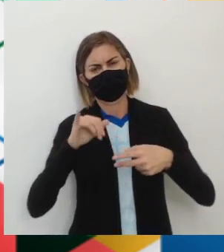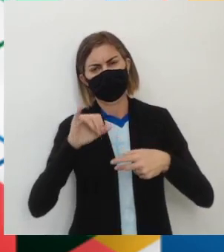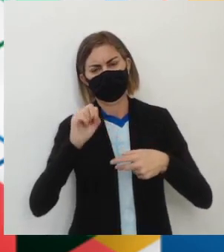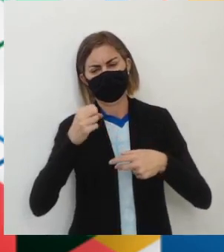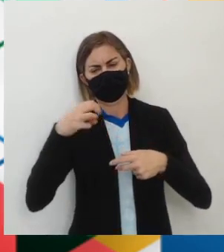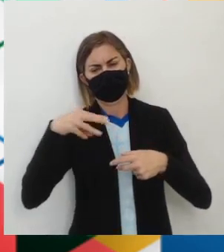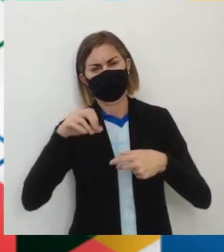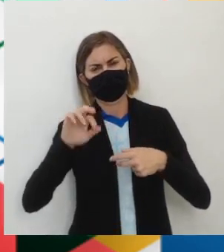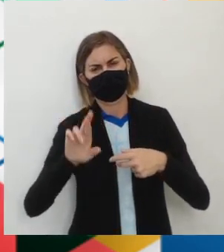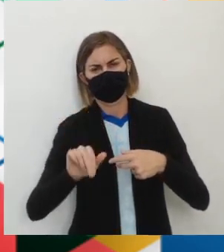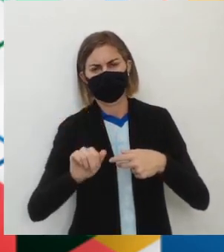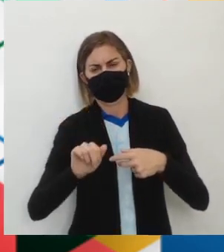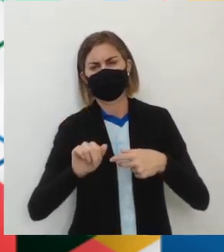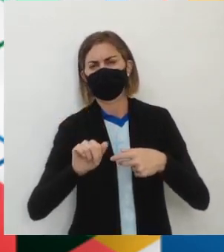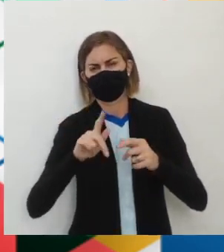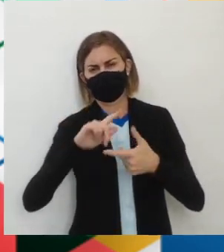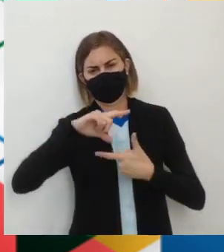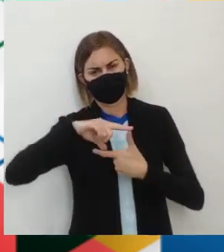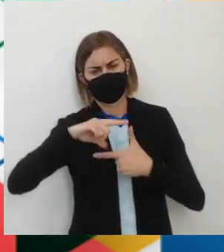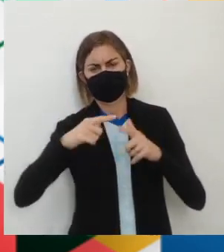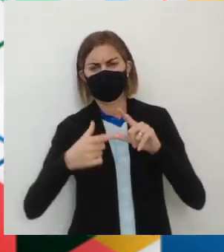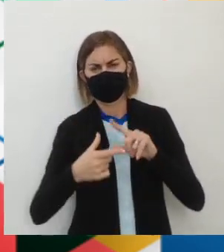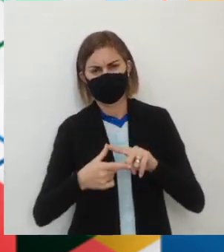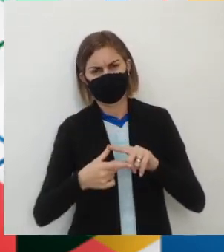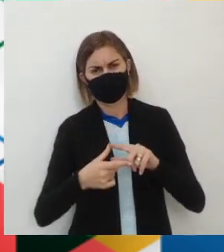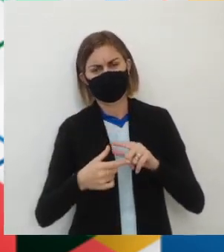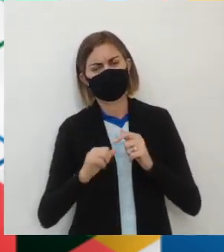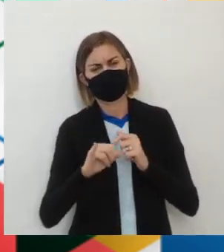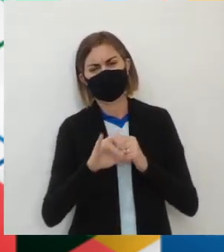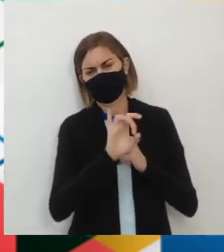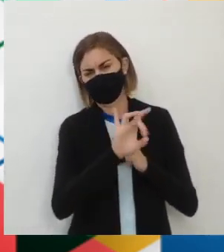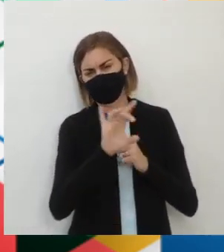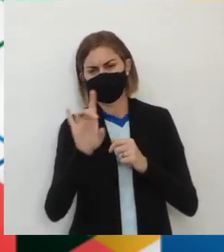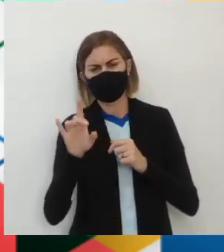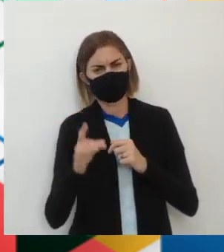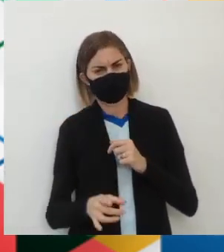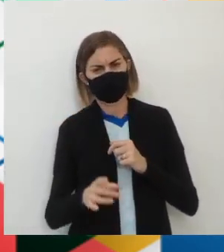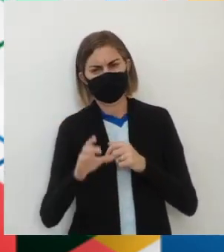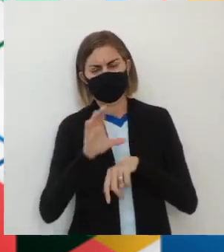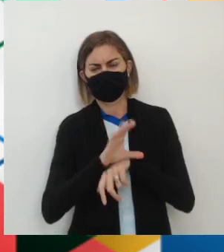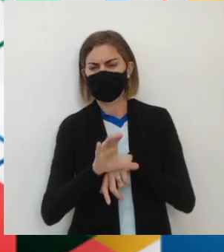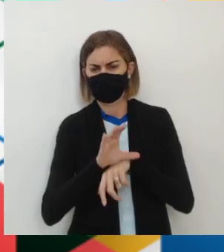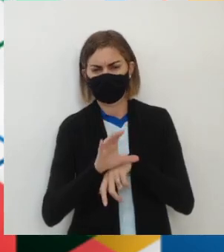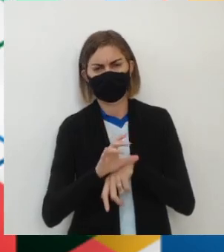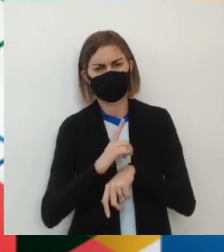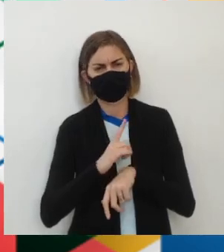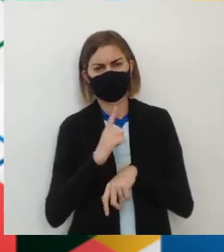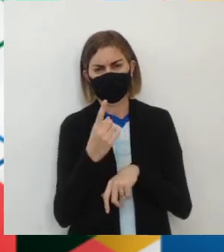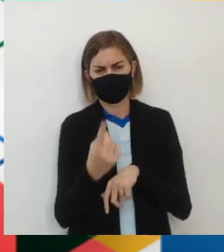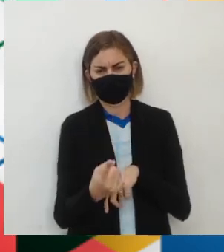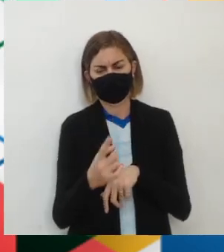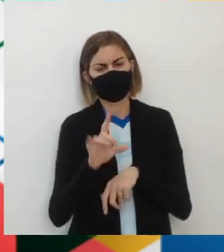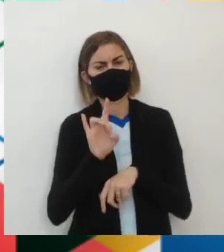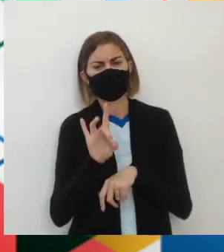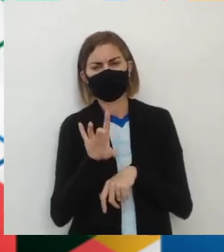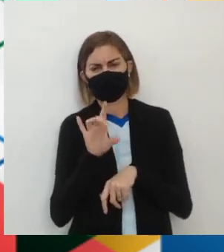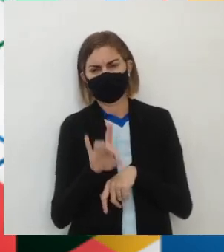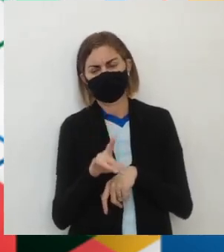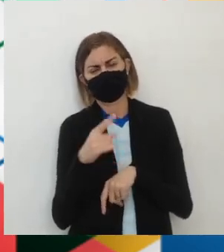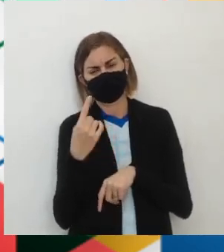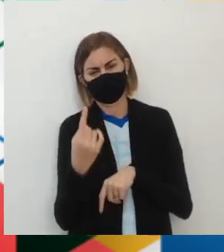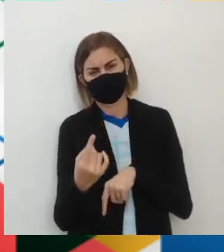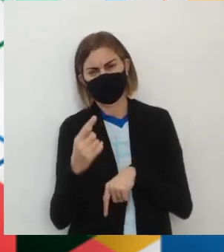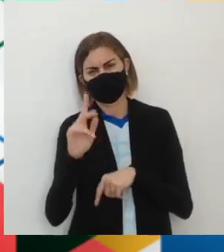isomeria de cunho geométrico. Se cada um desses carbonos tem e somente